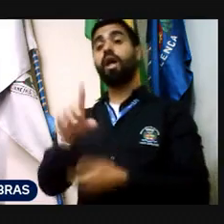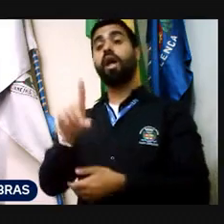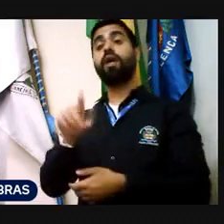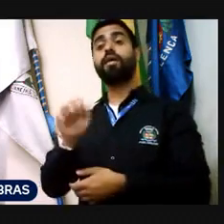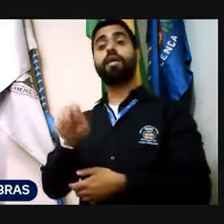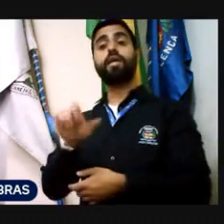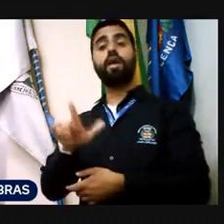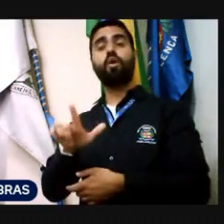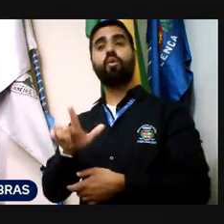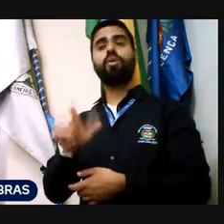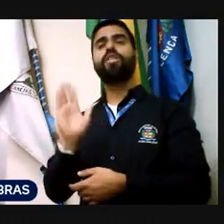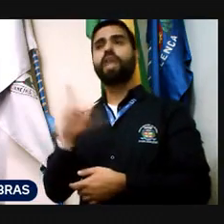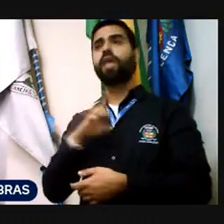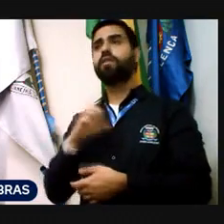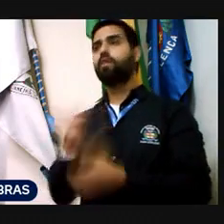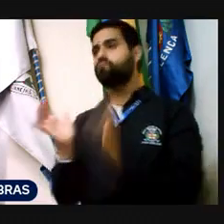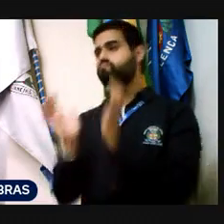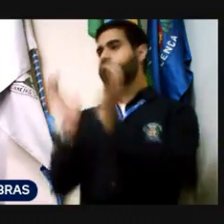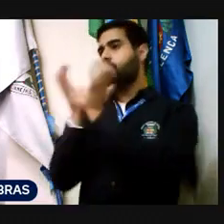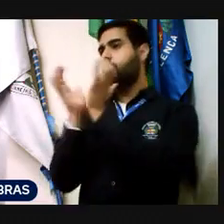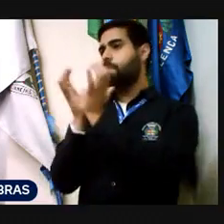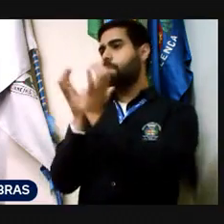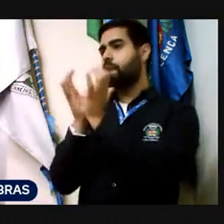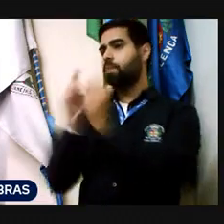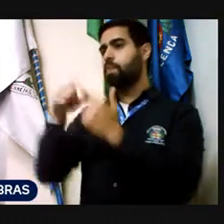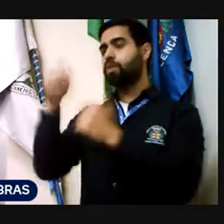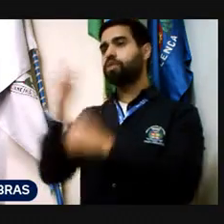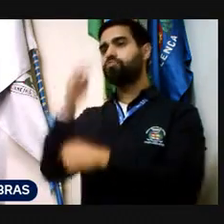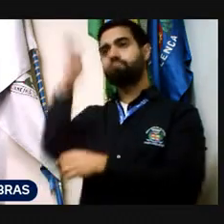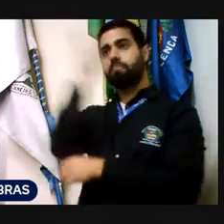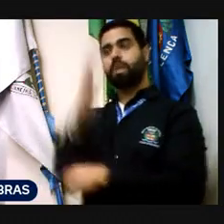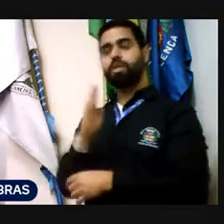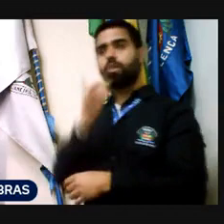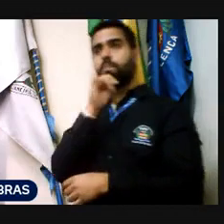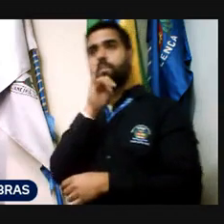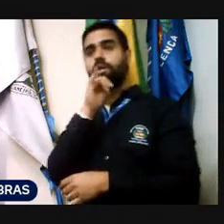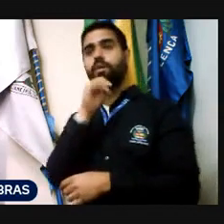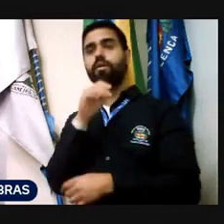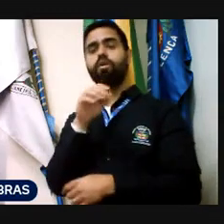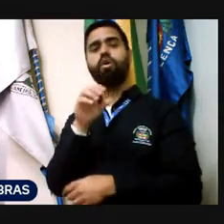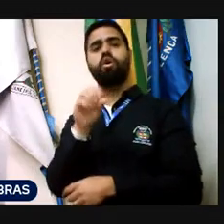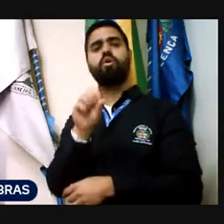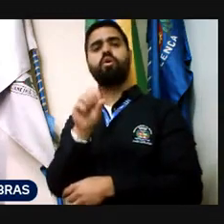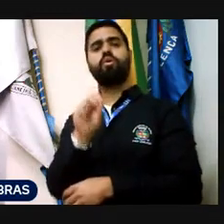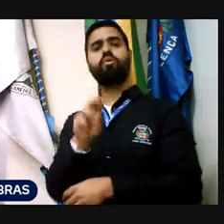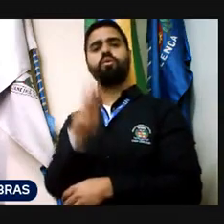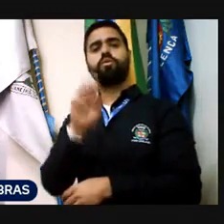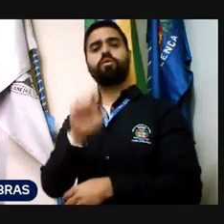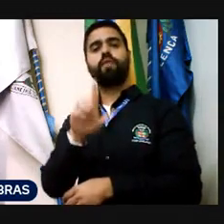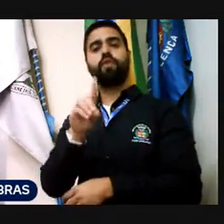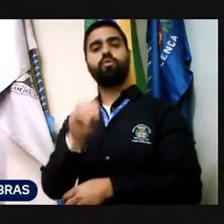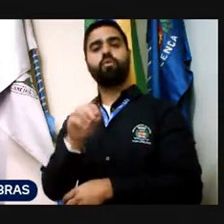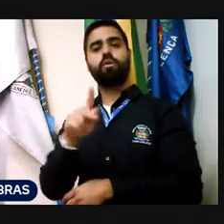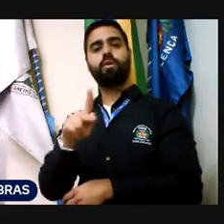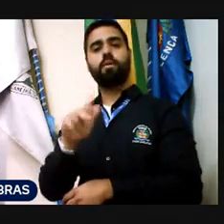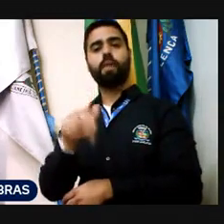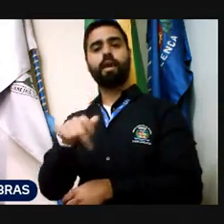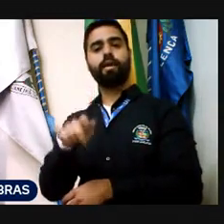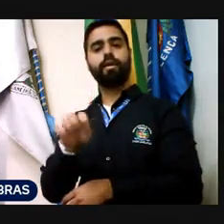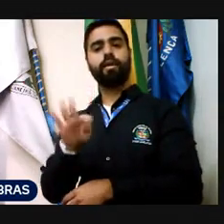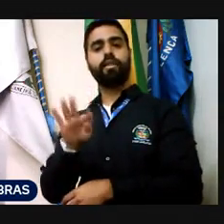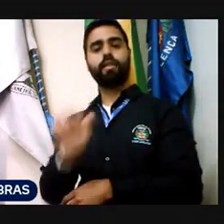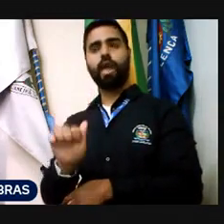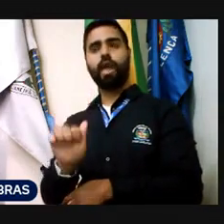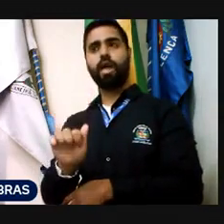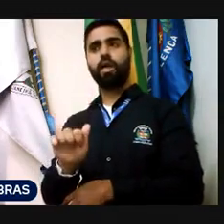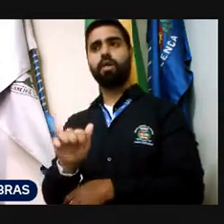já recebeu prêmios de destaque nacional, né, como o prêmio Oswaldo Paquetá, que é o Oscar dessa modalidade no